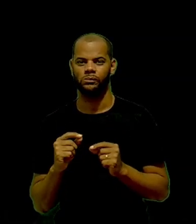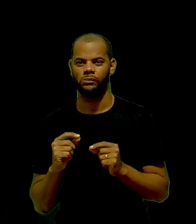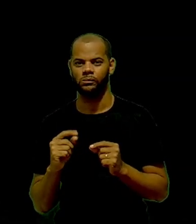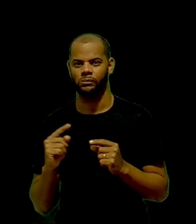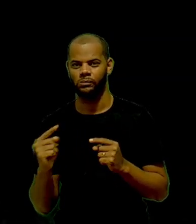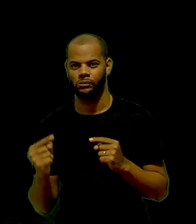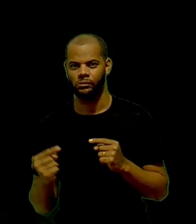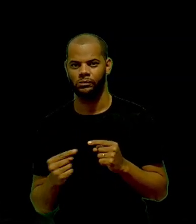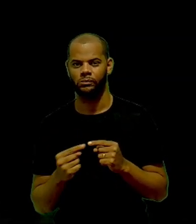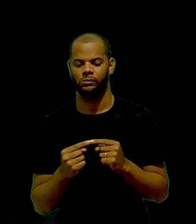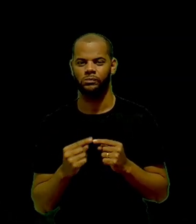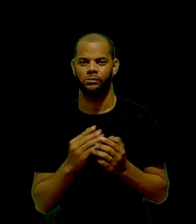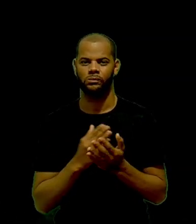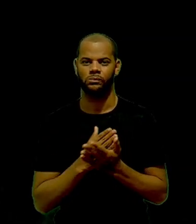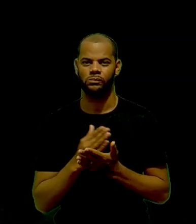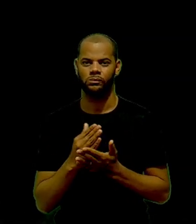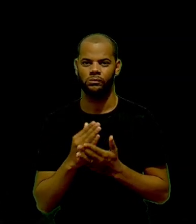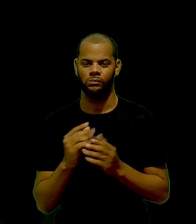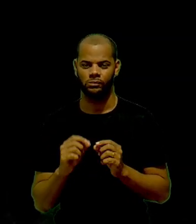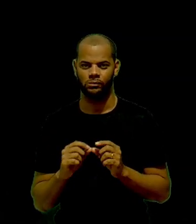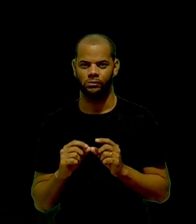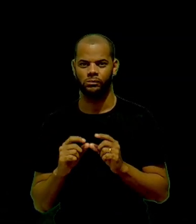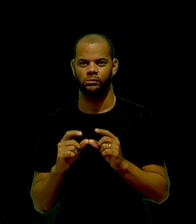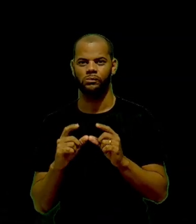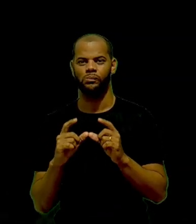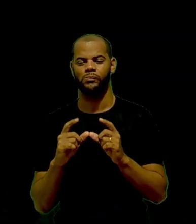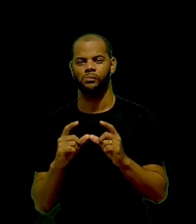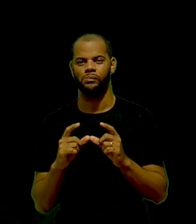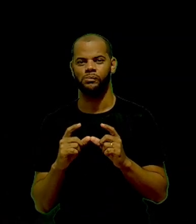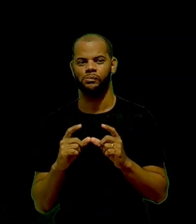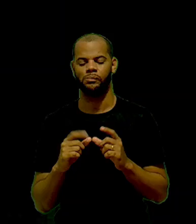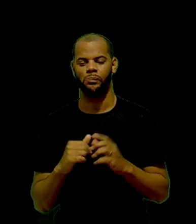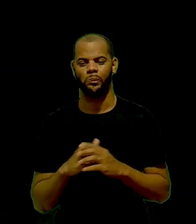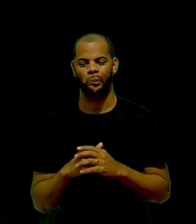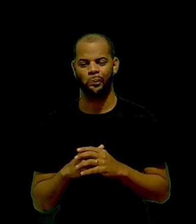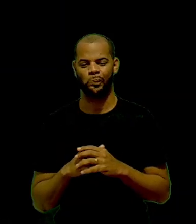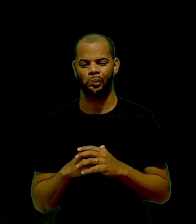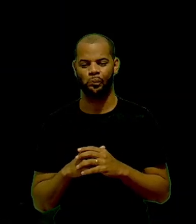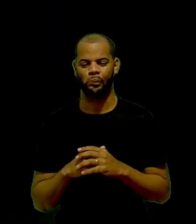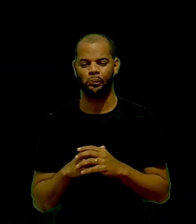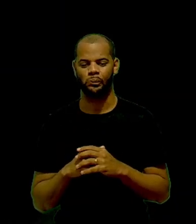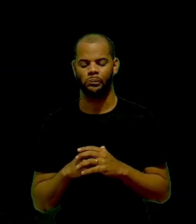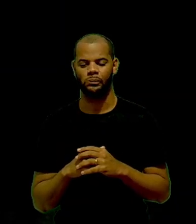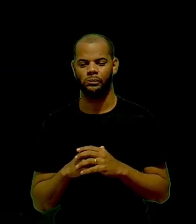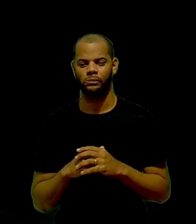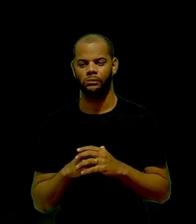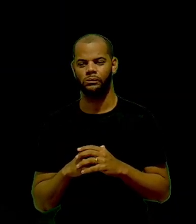implantado e começou um crescimento muito grande e foi